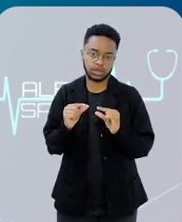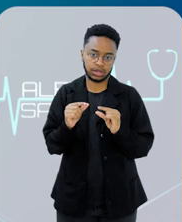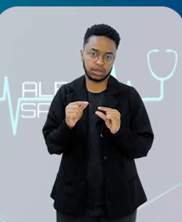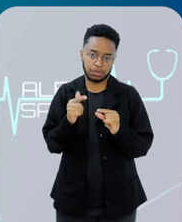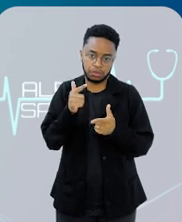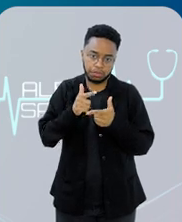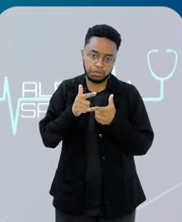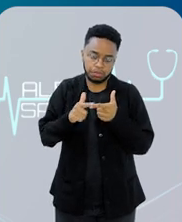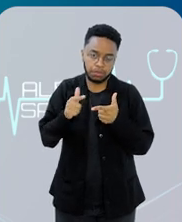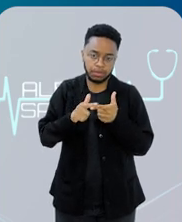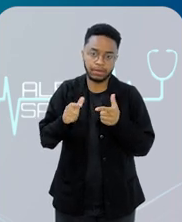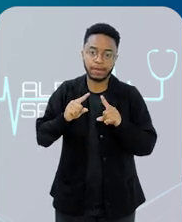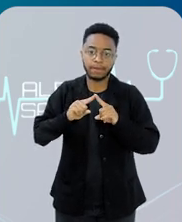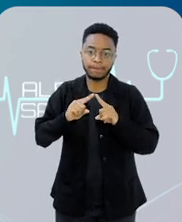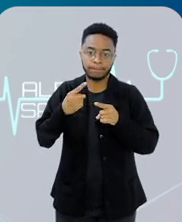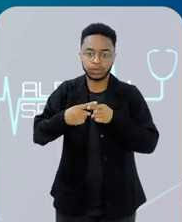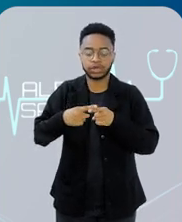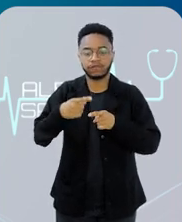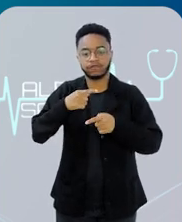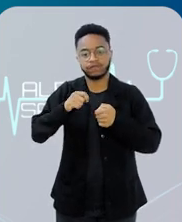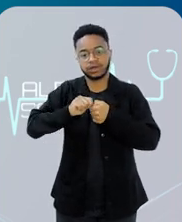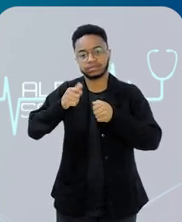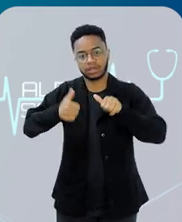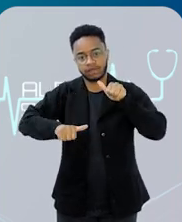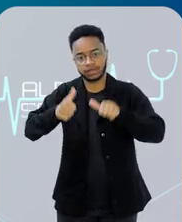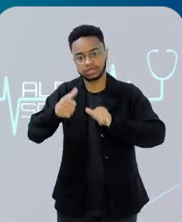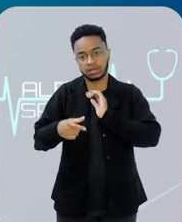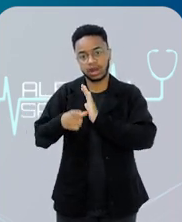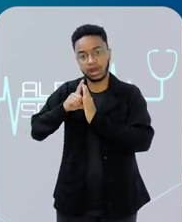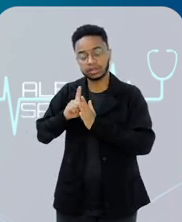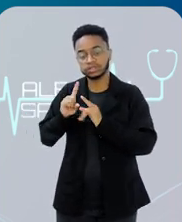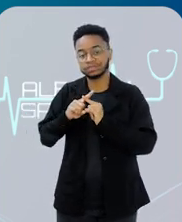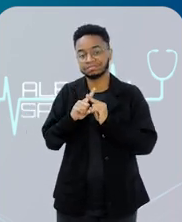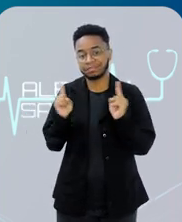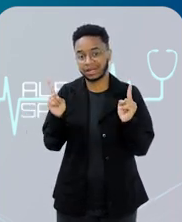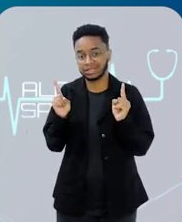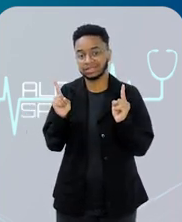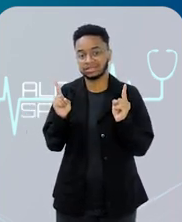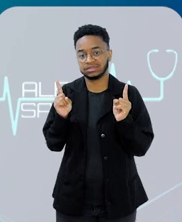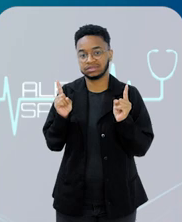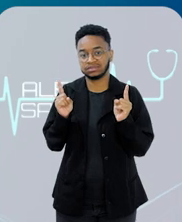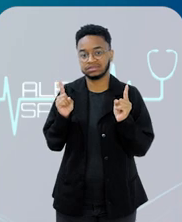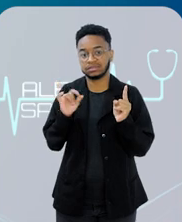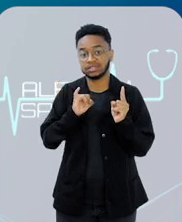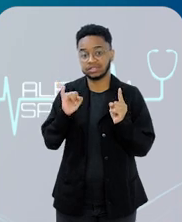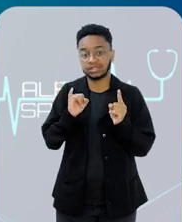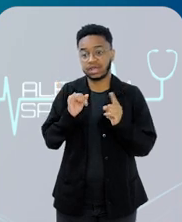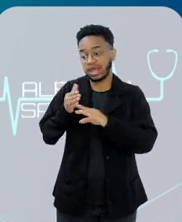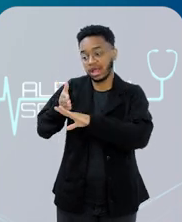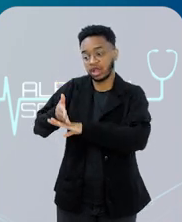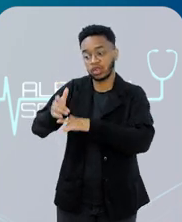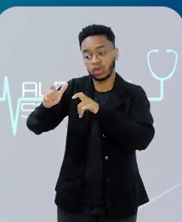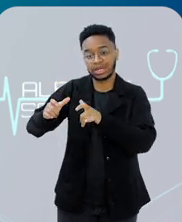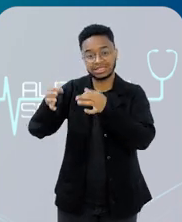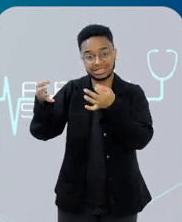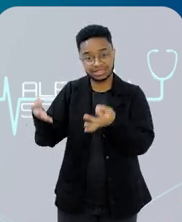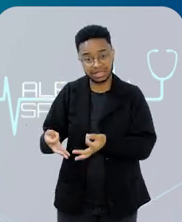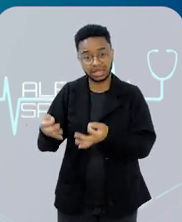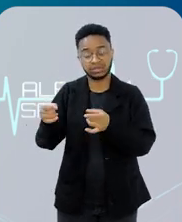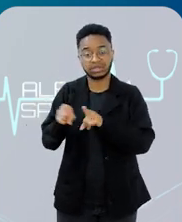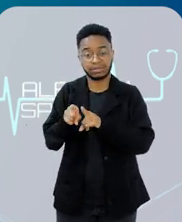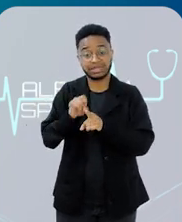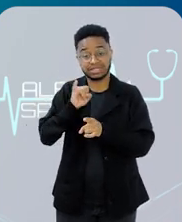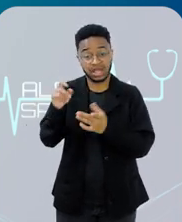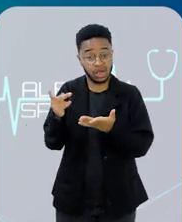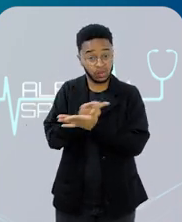com uma boa avaliação pré-operatória, mas estar em local adequado e